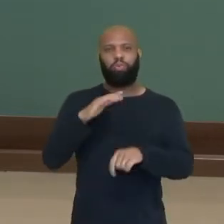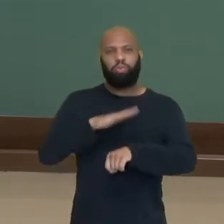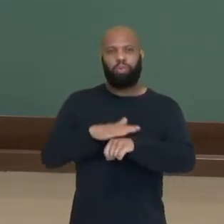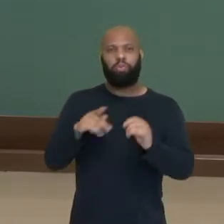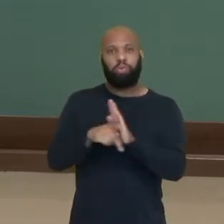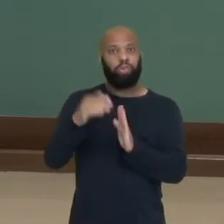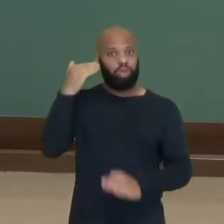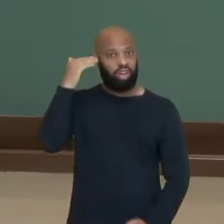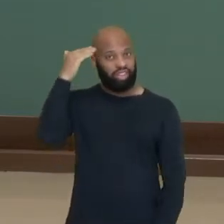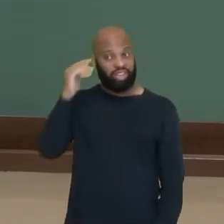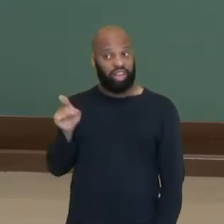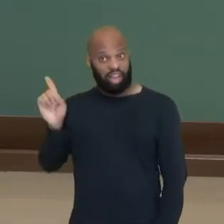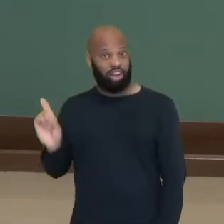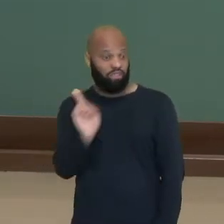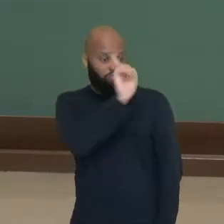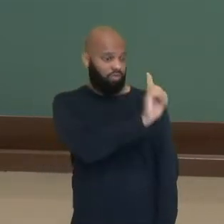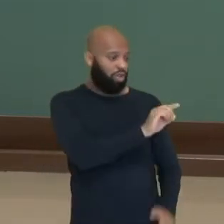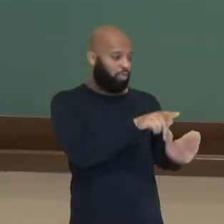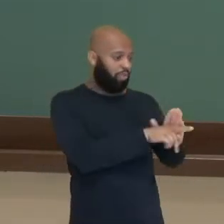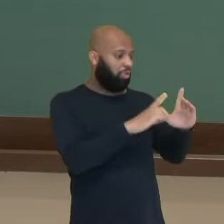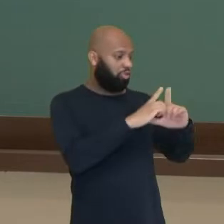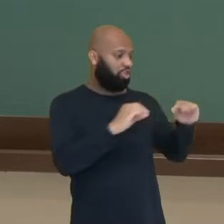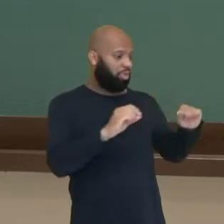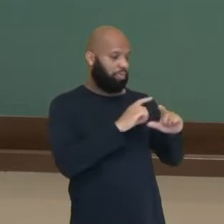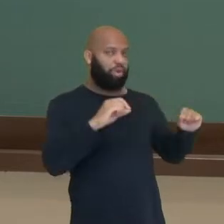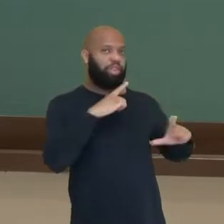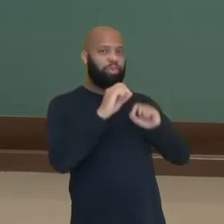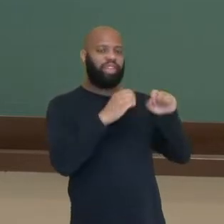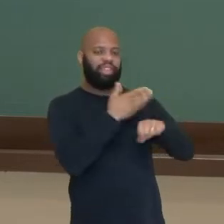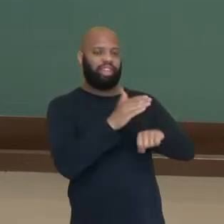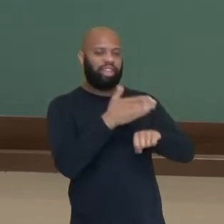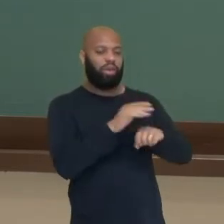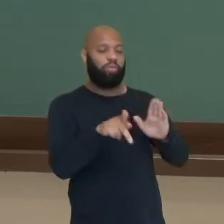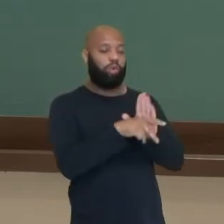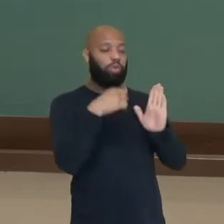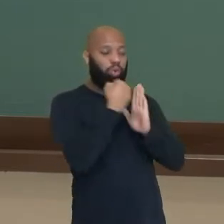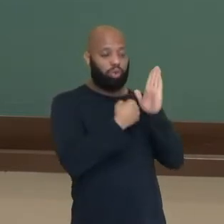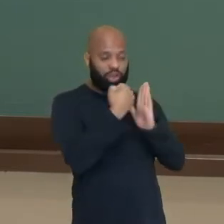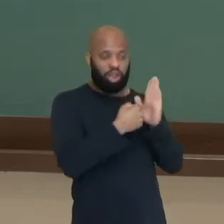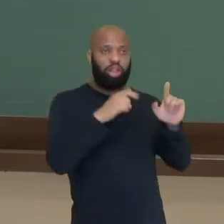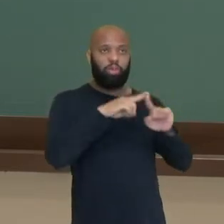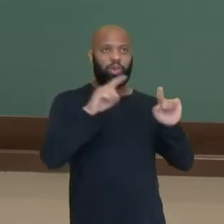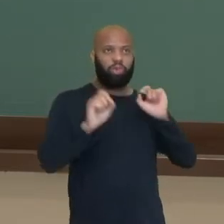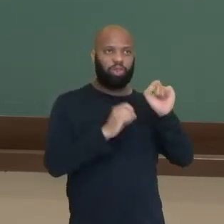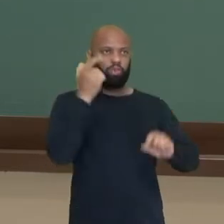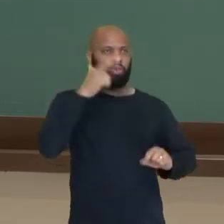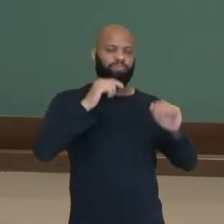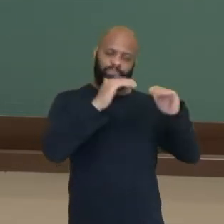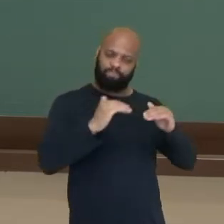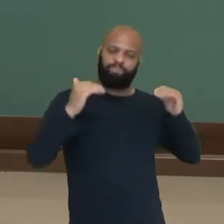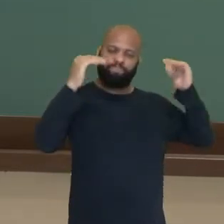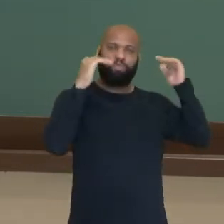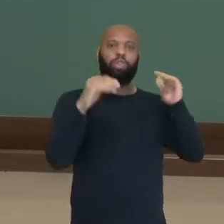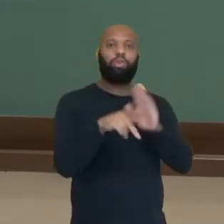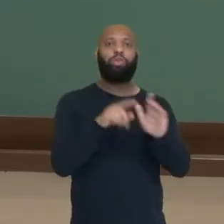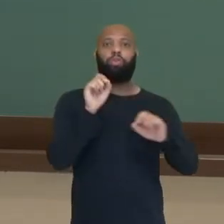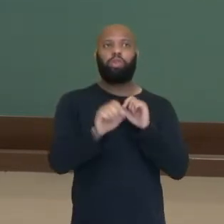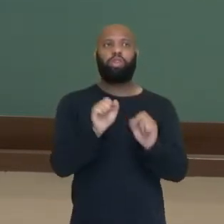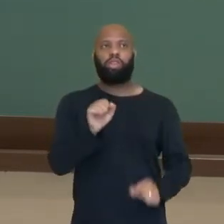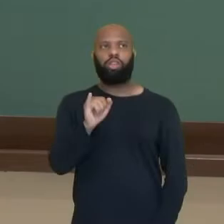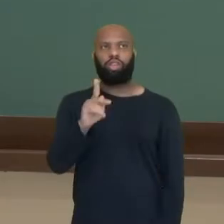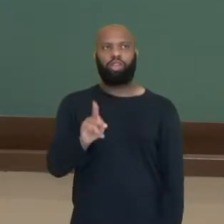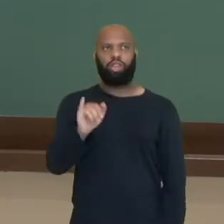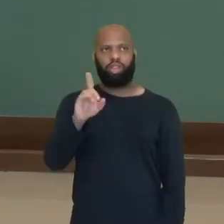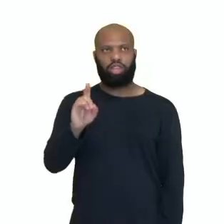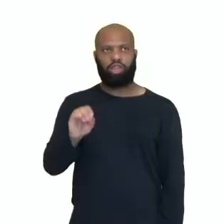para o Japão para aprender artes marciais, tendo tornado-se ali mestre em Aikido.